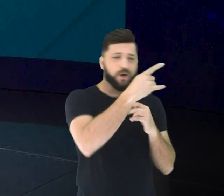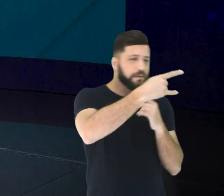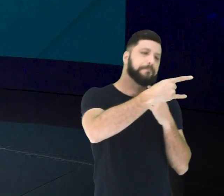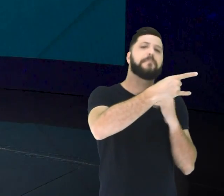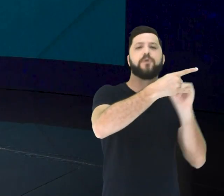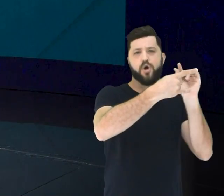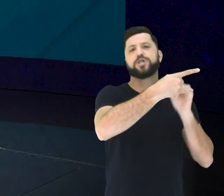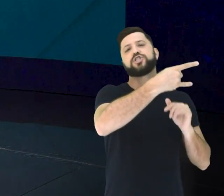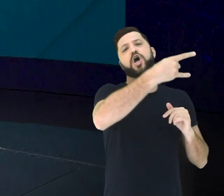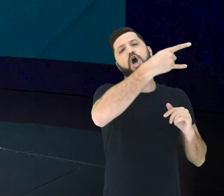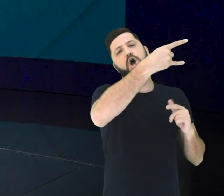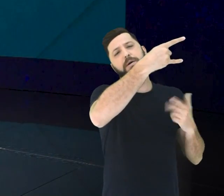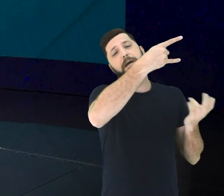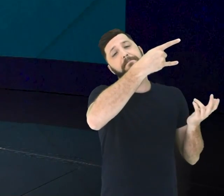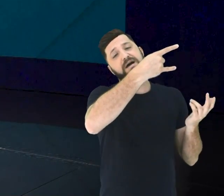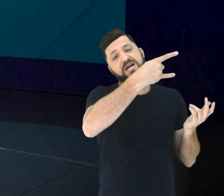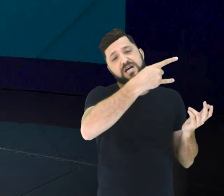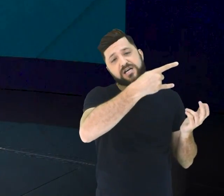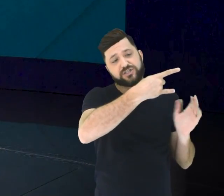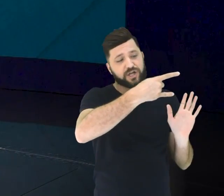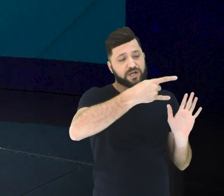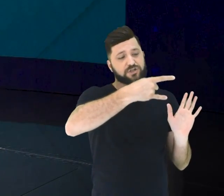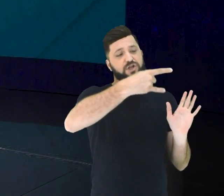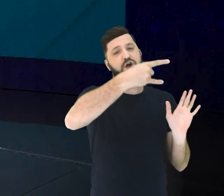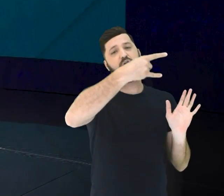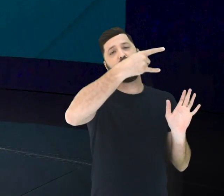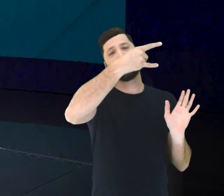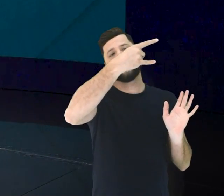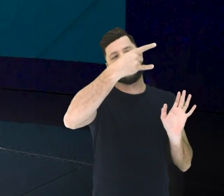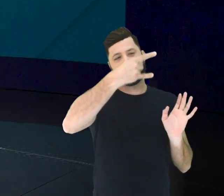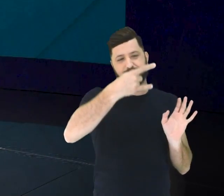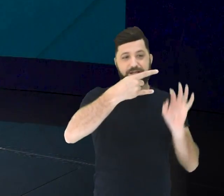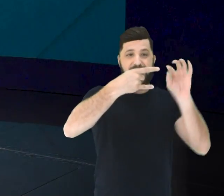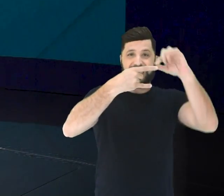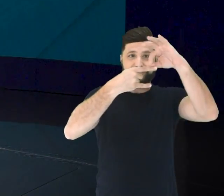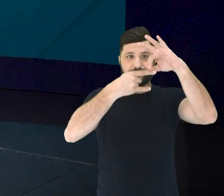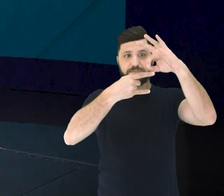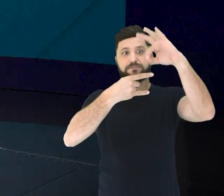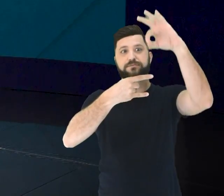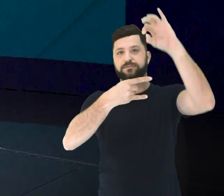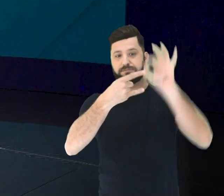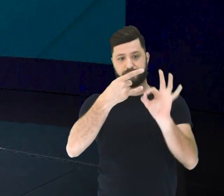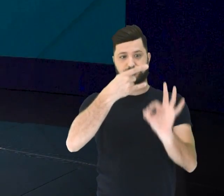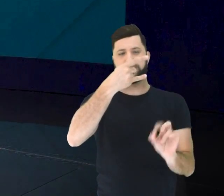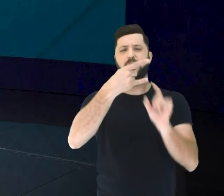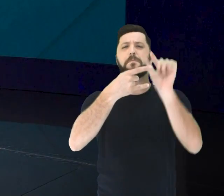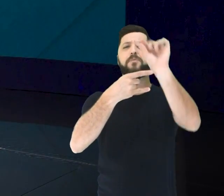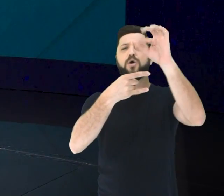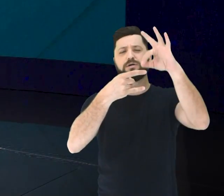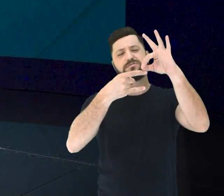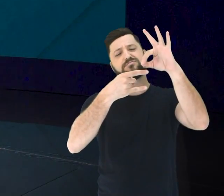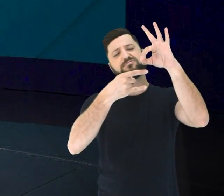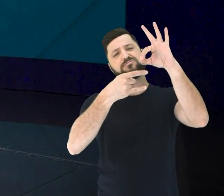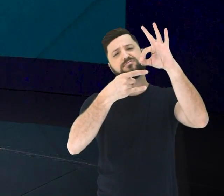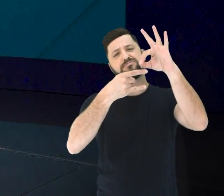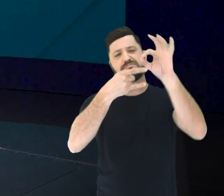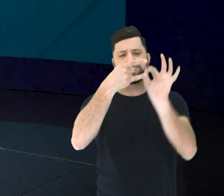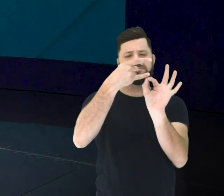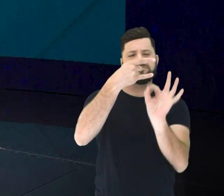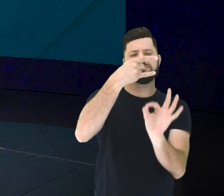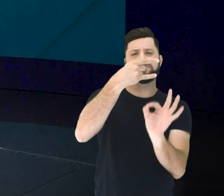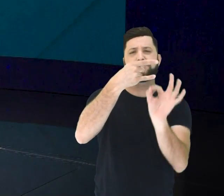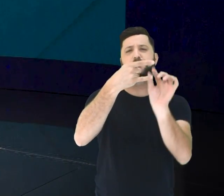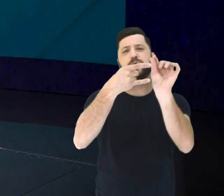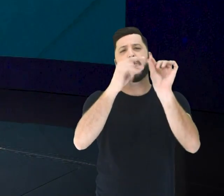percebam como a gente tem barra sobrepostas a gente não tem informação de pernas fortes as barras de indefinição São mais presentes